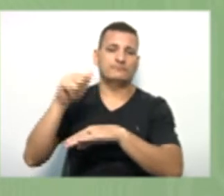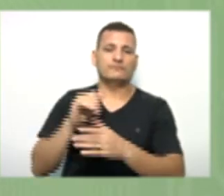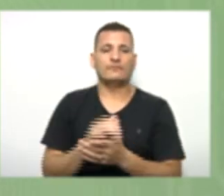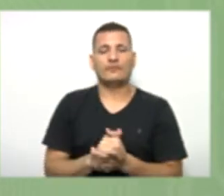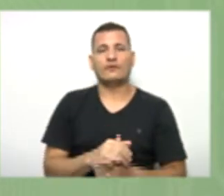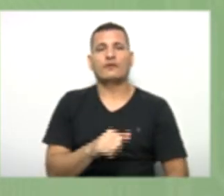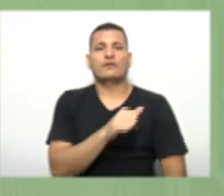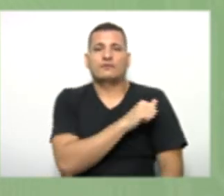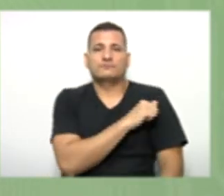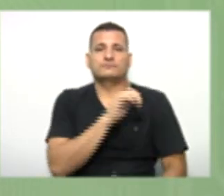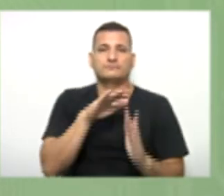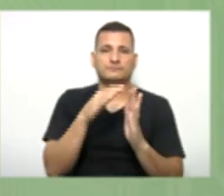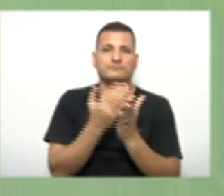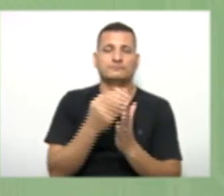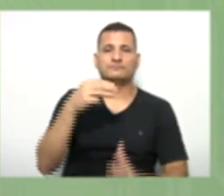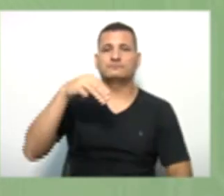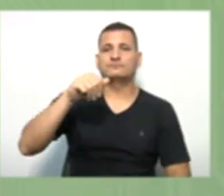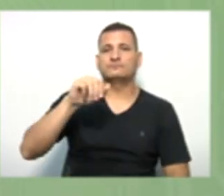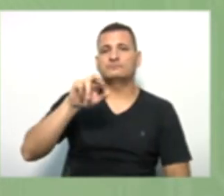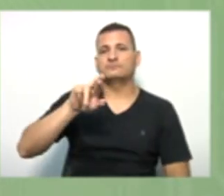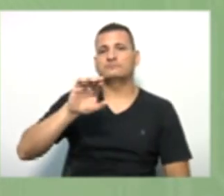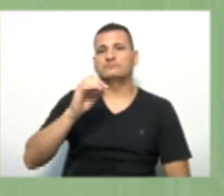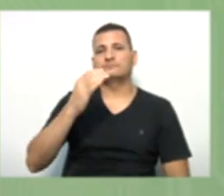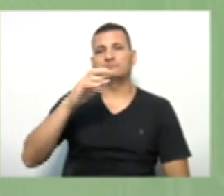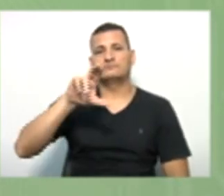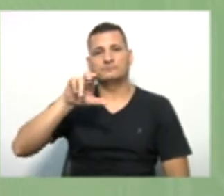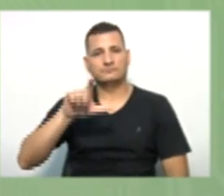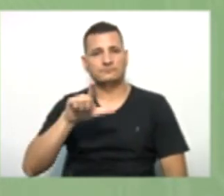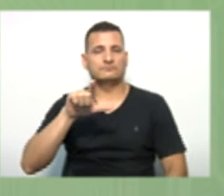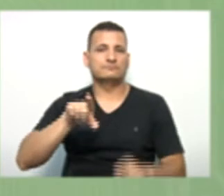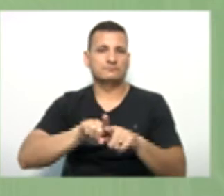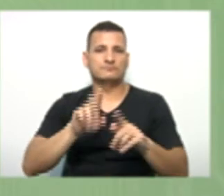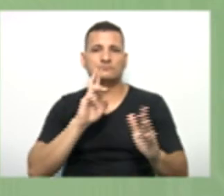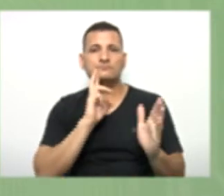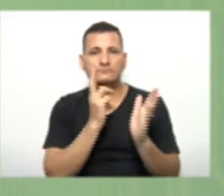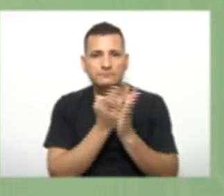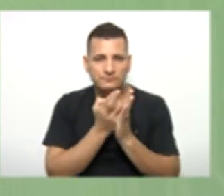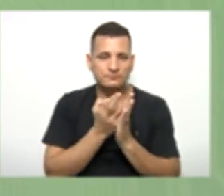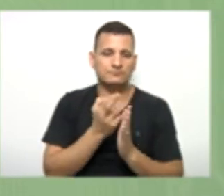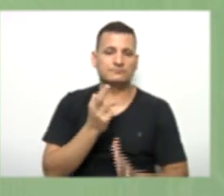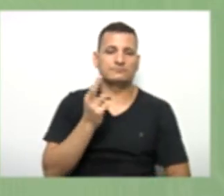também contribuíram, também dizendo que é ativo. Ok. Letra B.